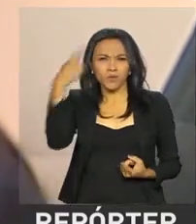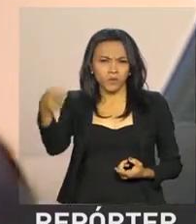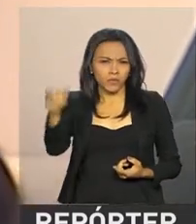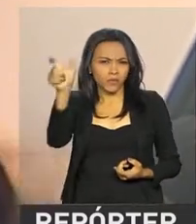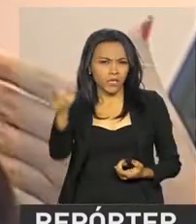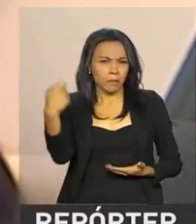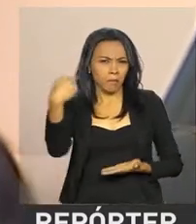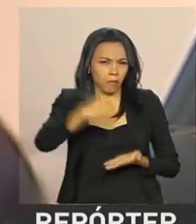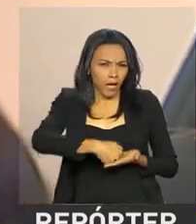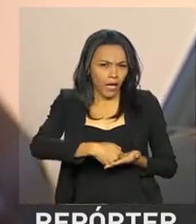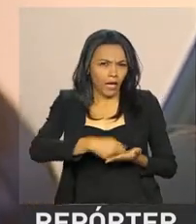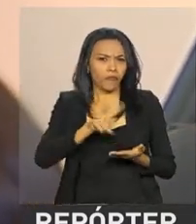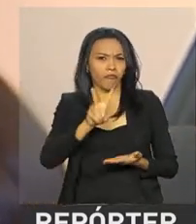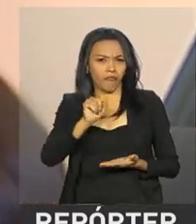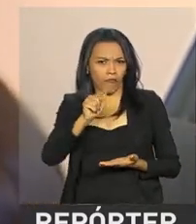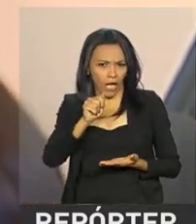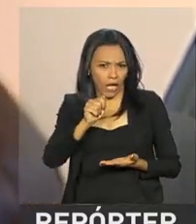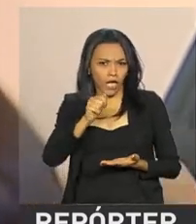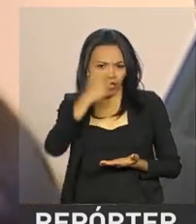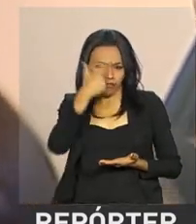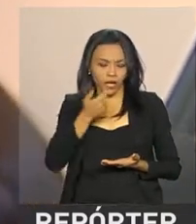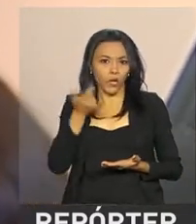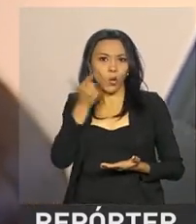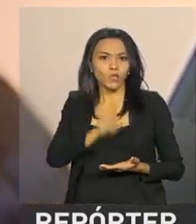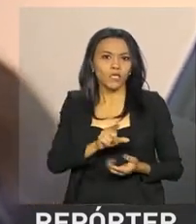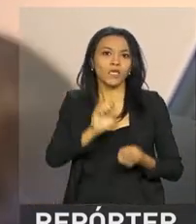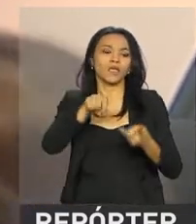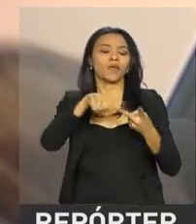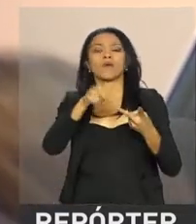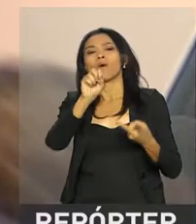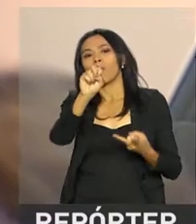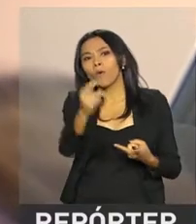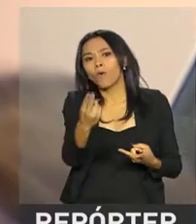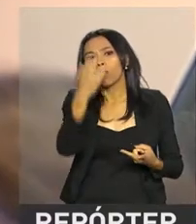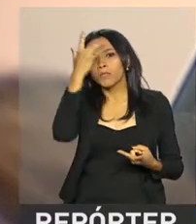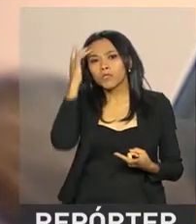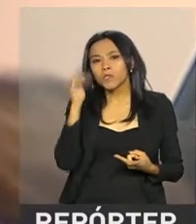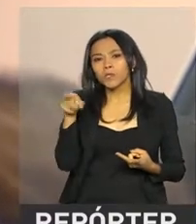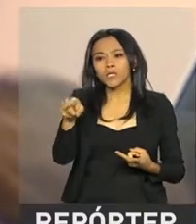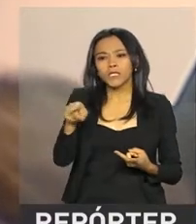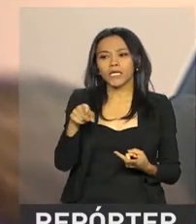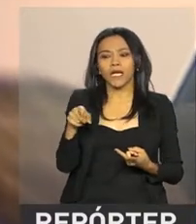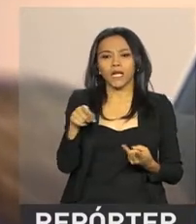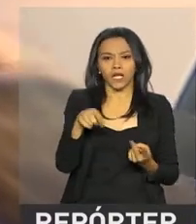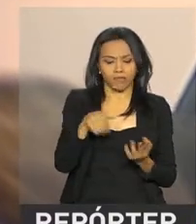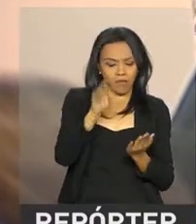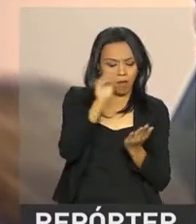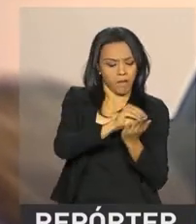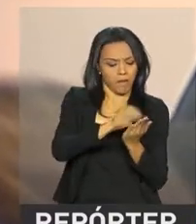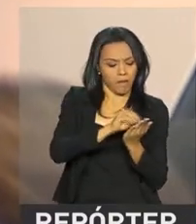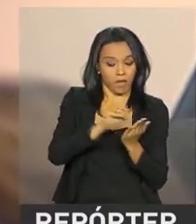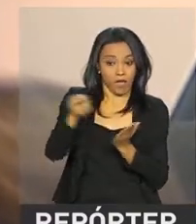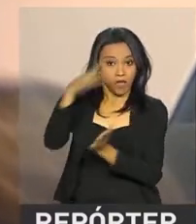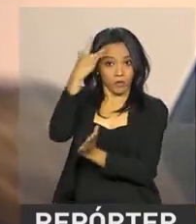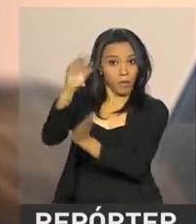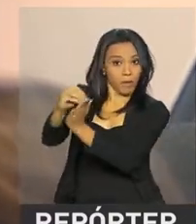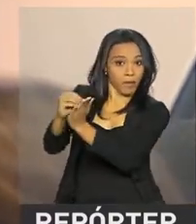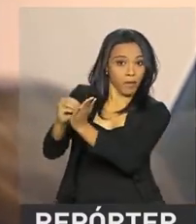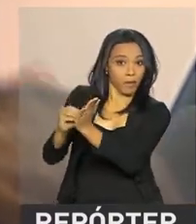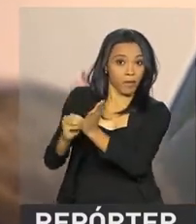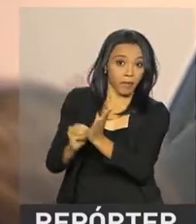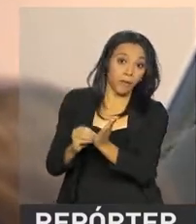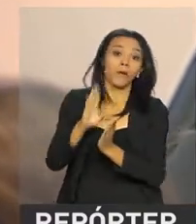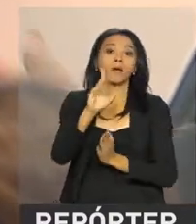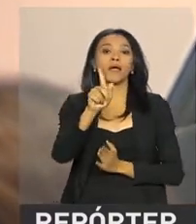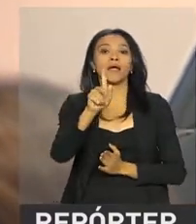pagaram para ter a vaga ou aqueles pilotos que são os especialistas em preencher a prova para passar a informação para outra pessoa?